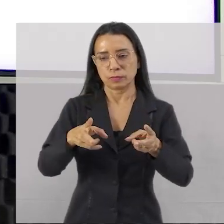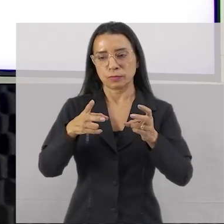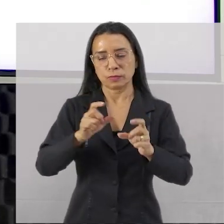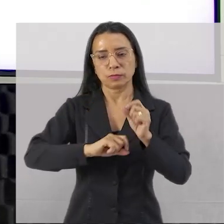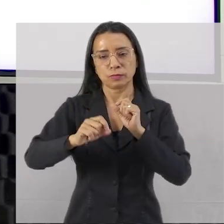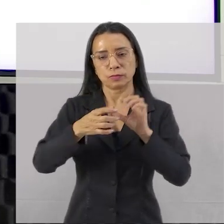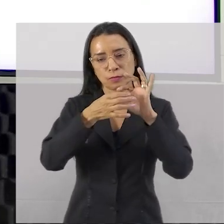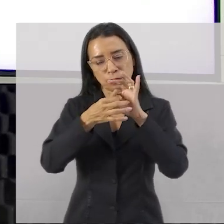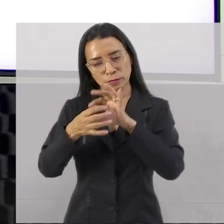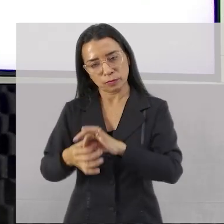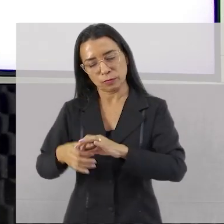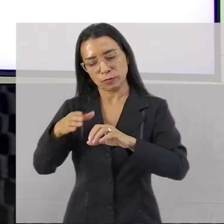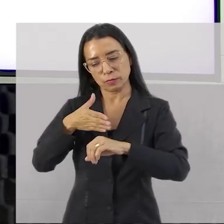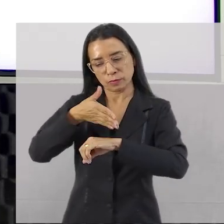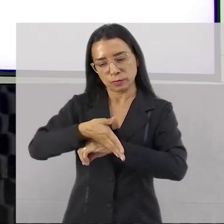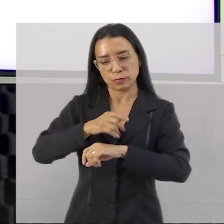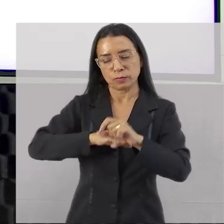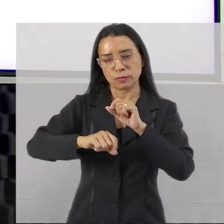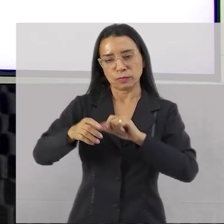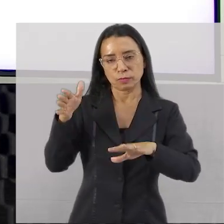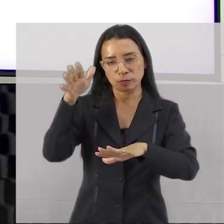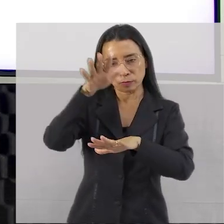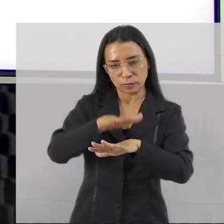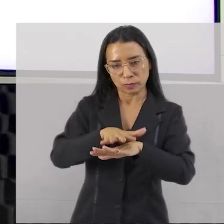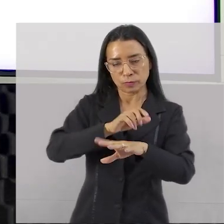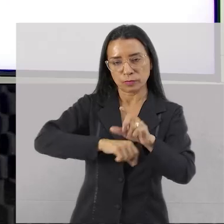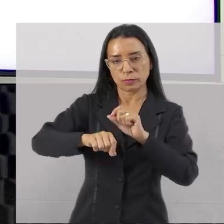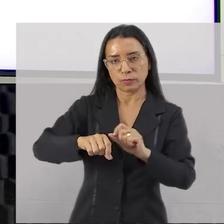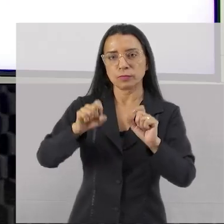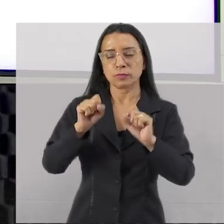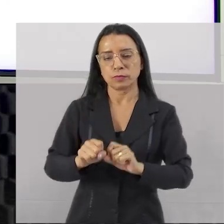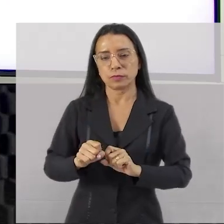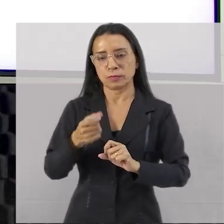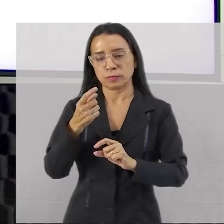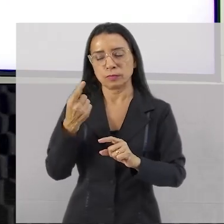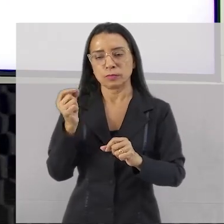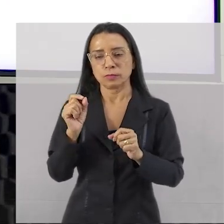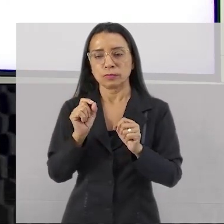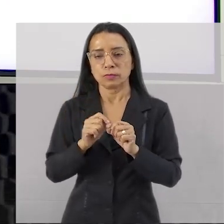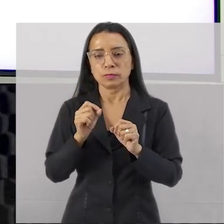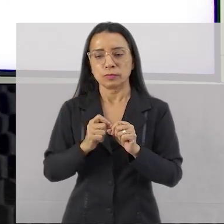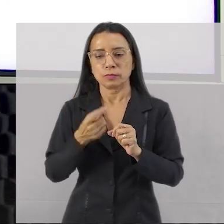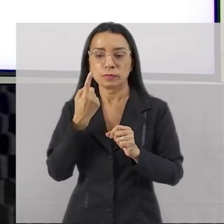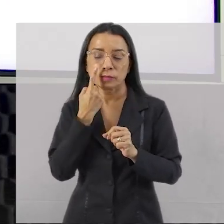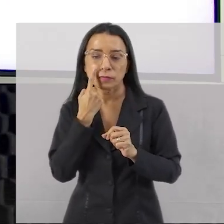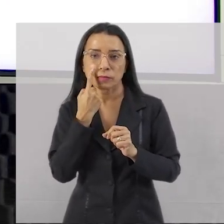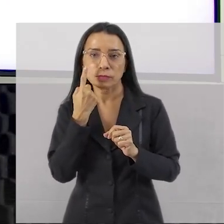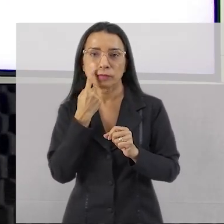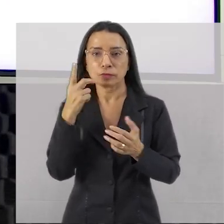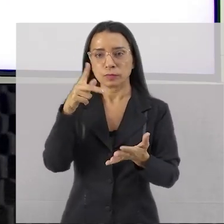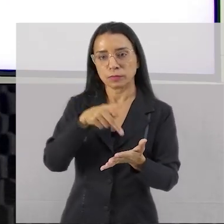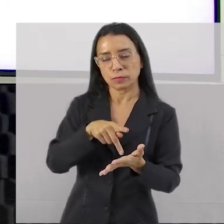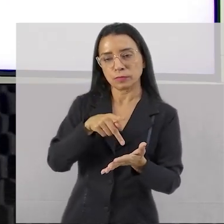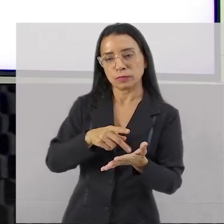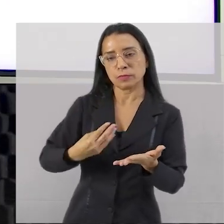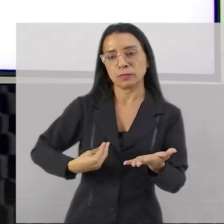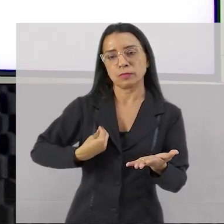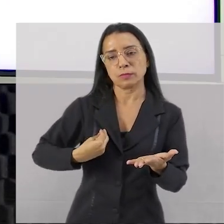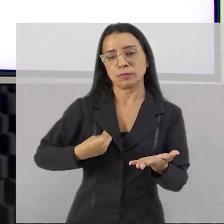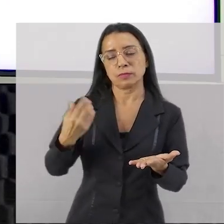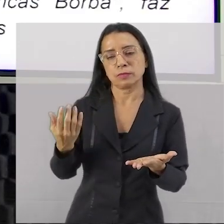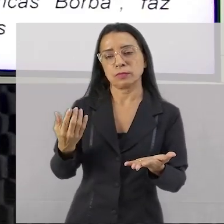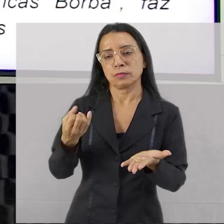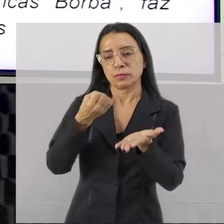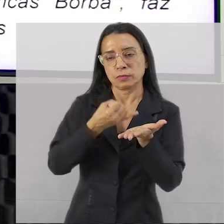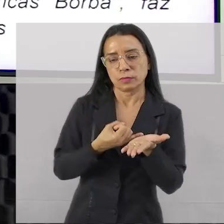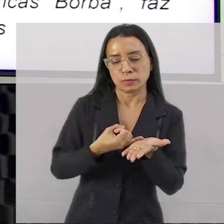o contexto que elas estão inseridas e possam fazer uma análise da realidade, compreendeu? Então, essa foi a